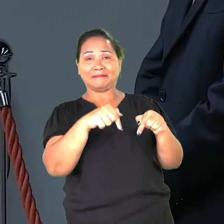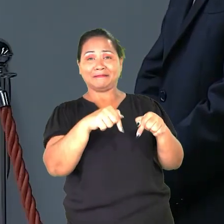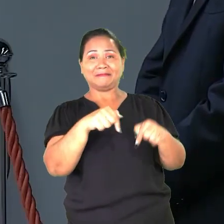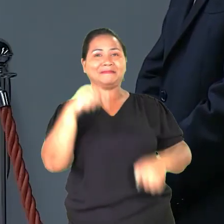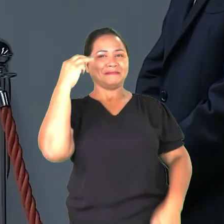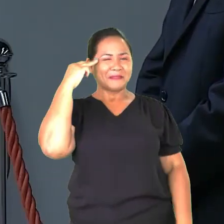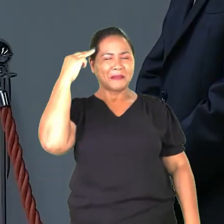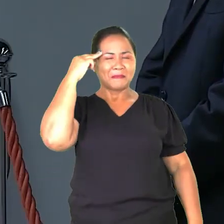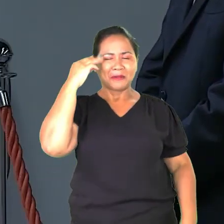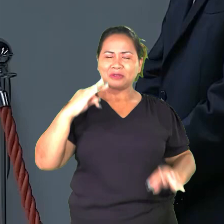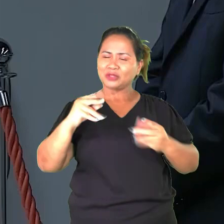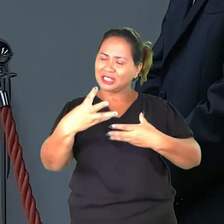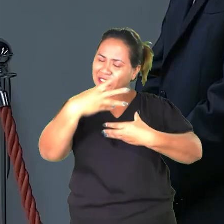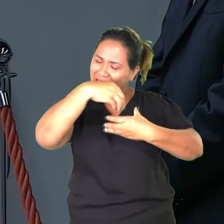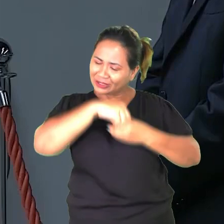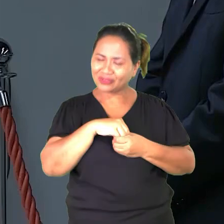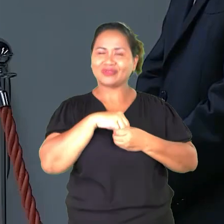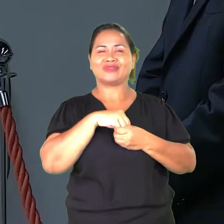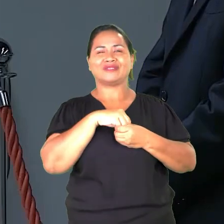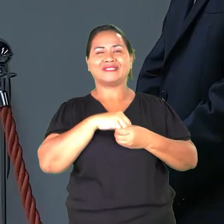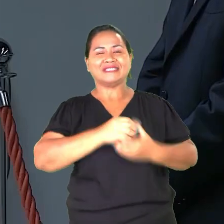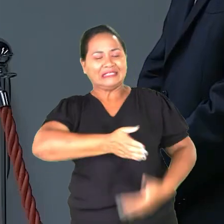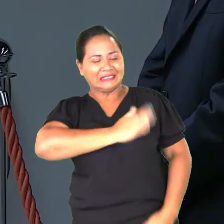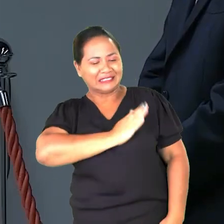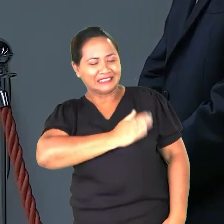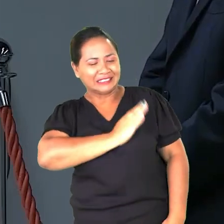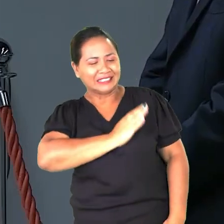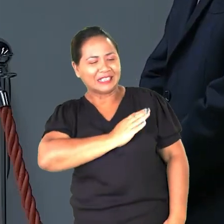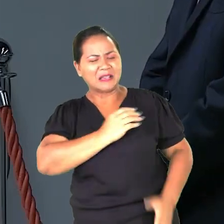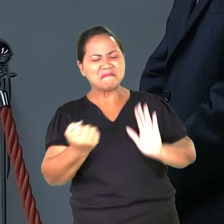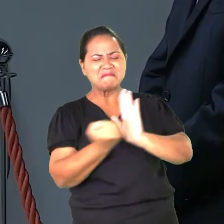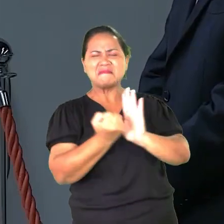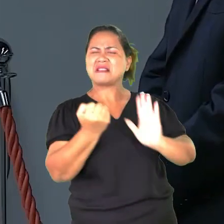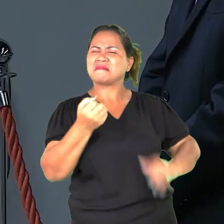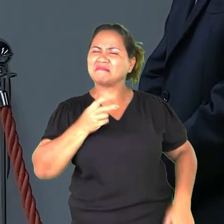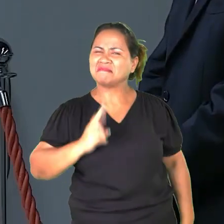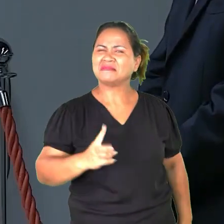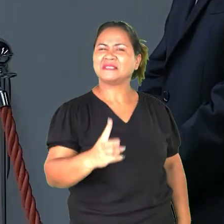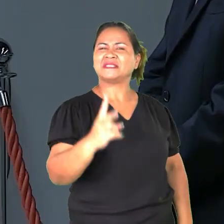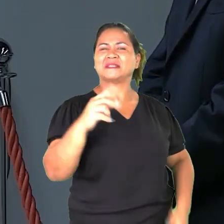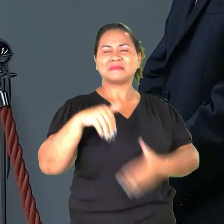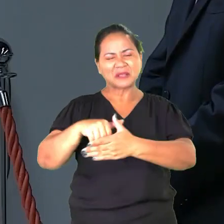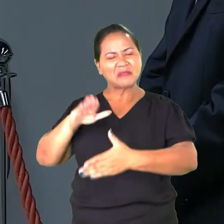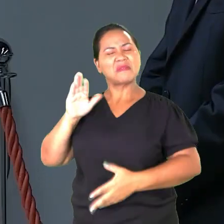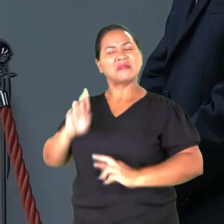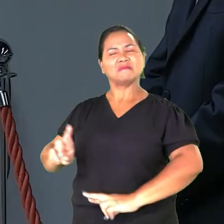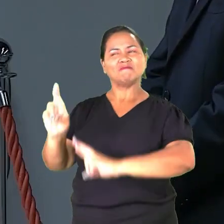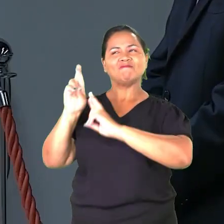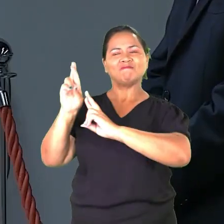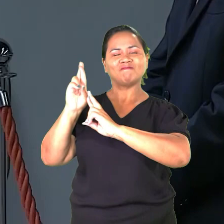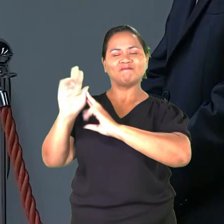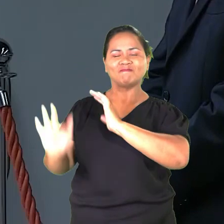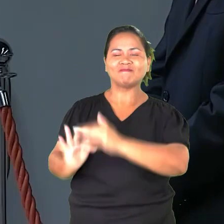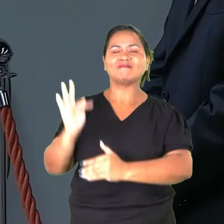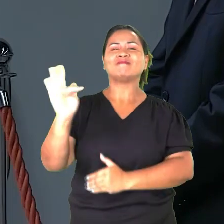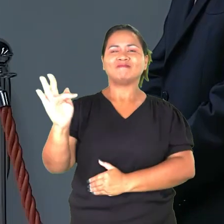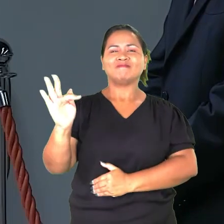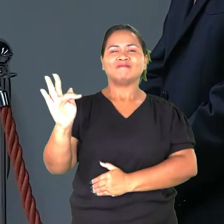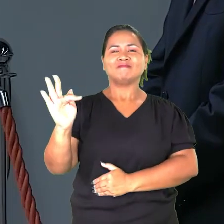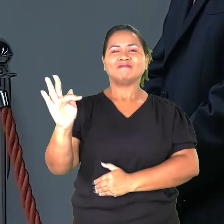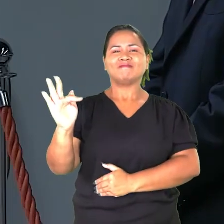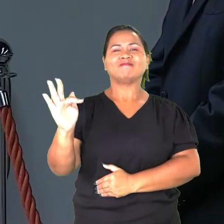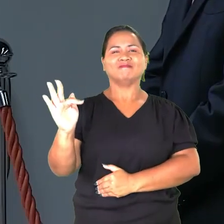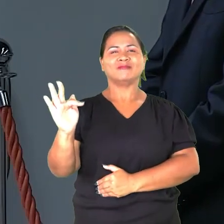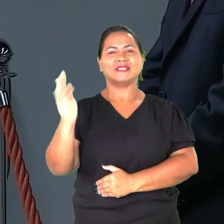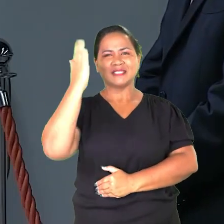que é memória, nas urnas dos corações, há de ficar para sempre este voto de esperança no porvir de nossa